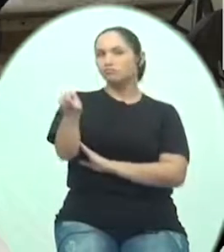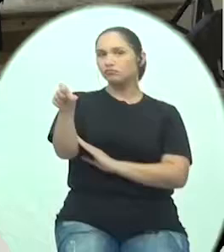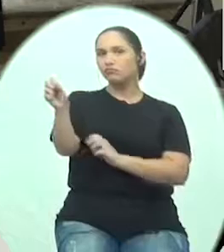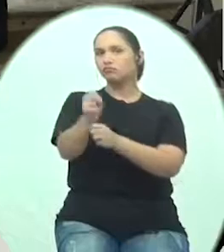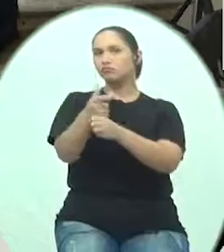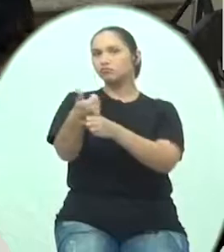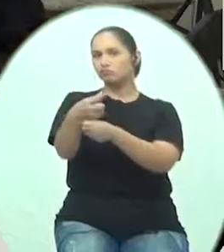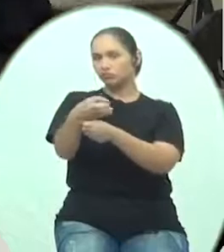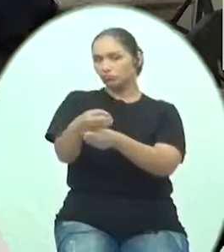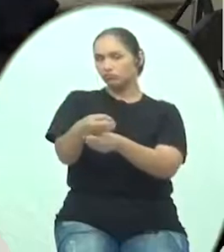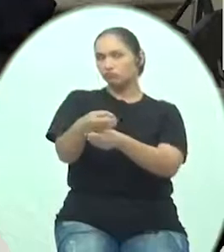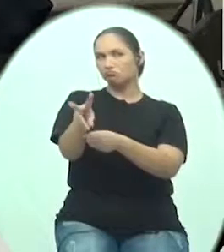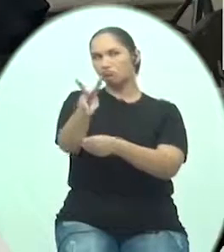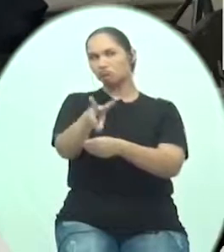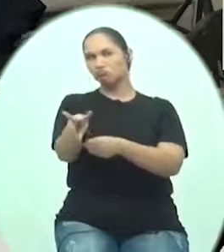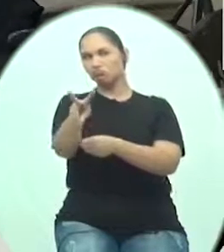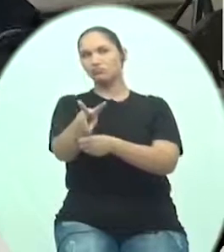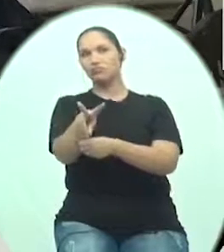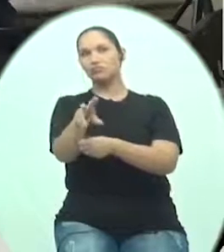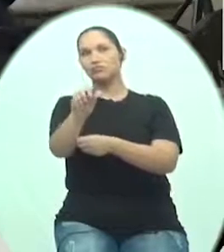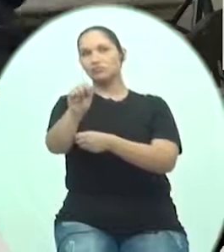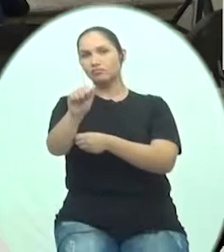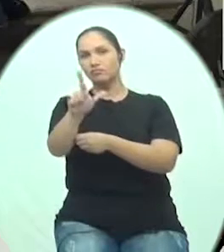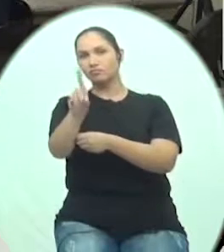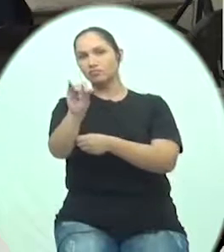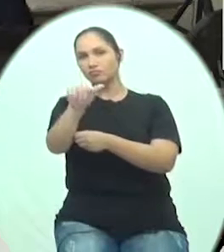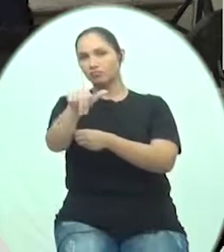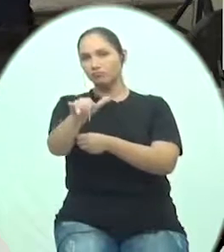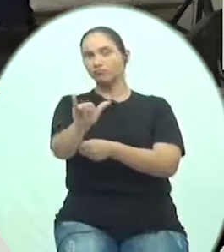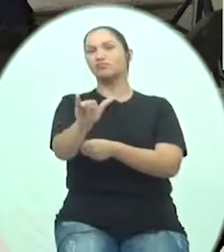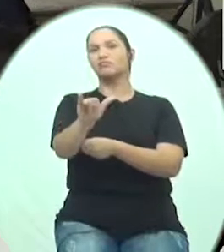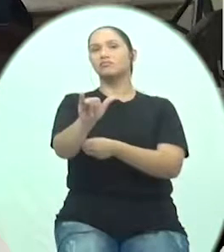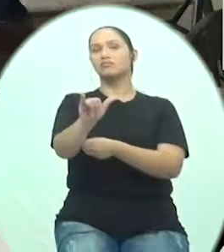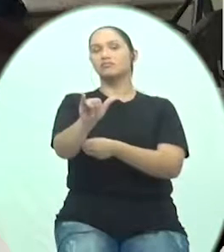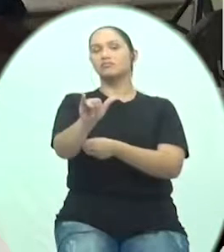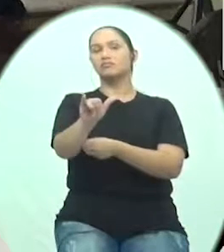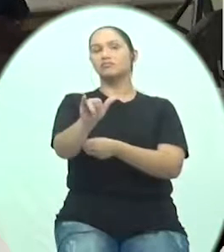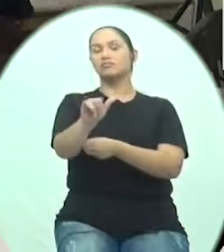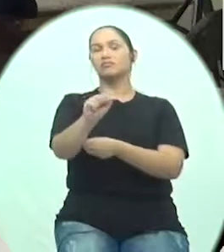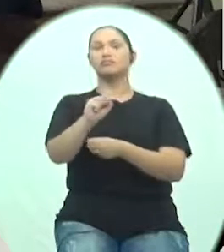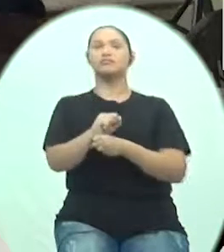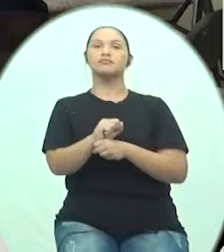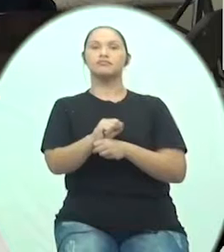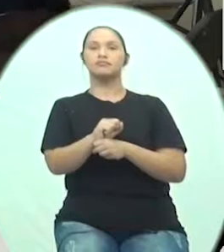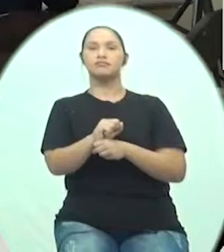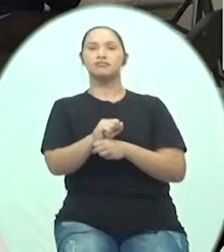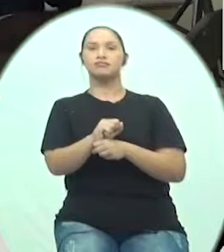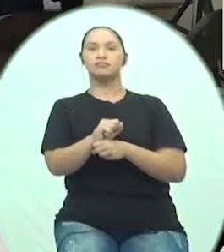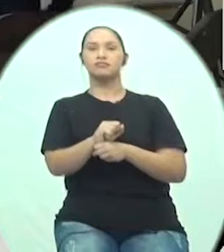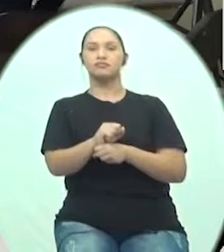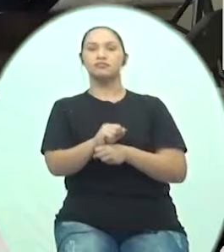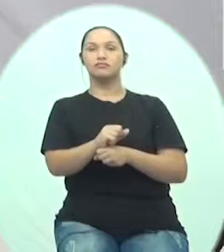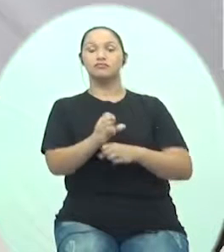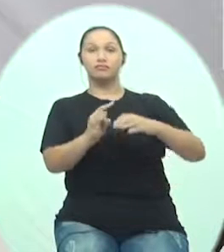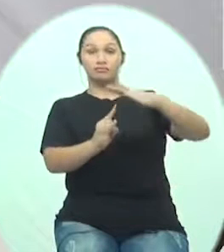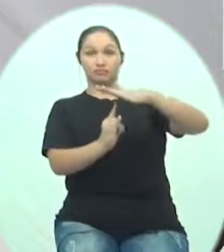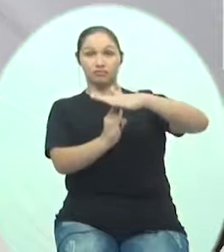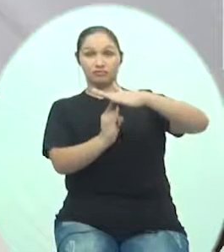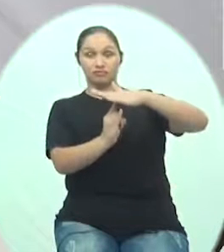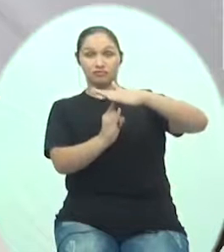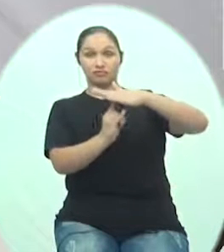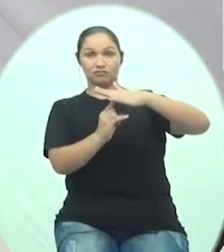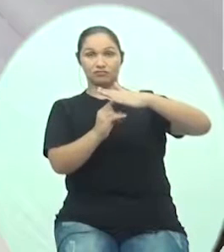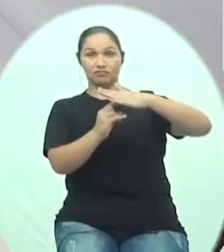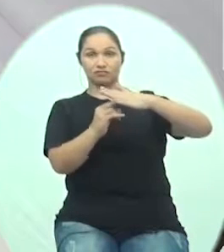09/2020 autor Vereador aldinei João potque assunto reconstrução de um abrigo de ônibus na Rua